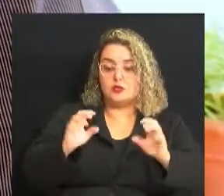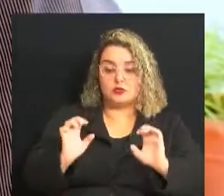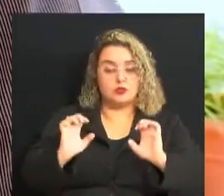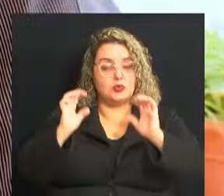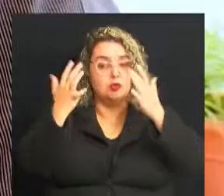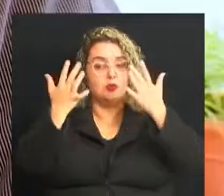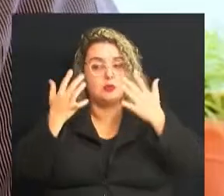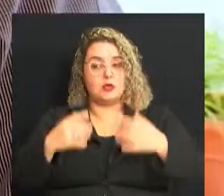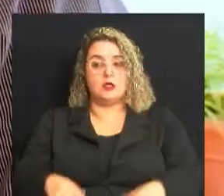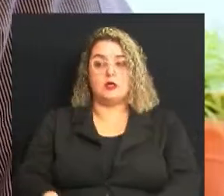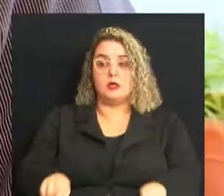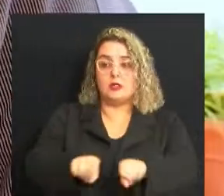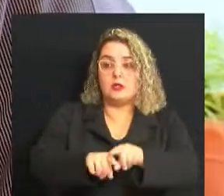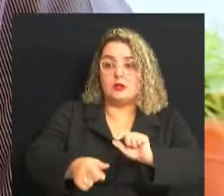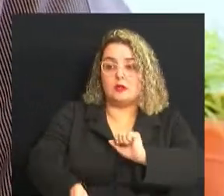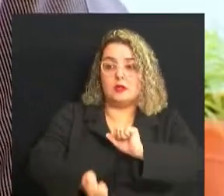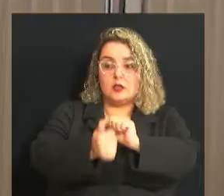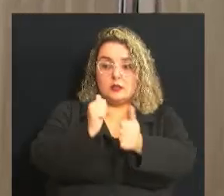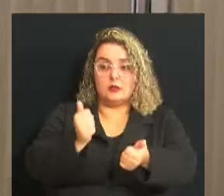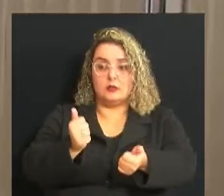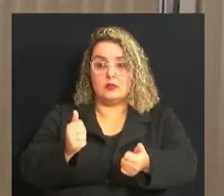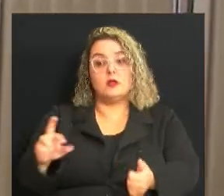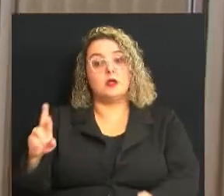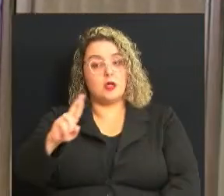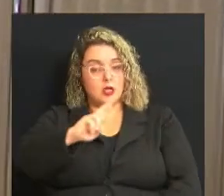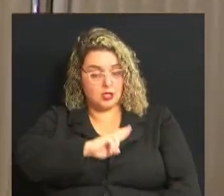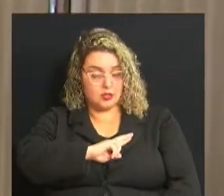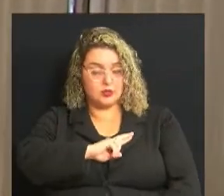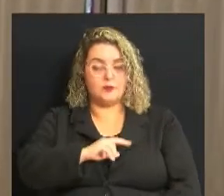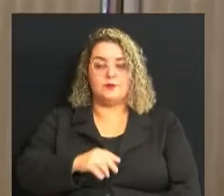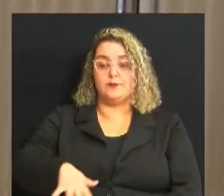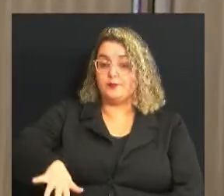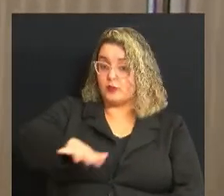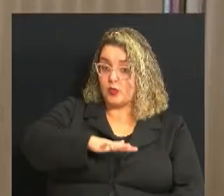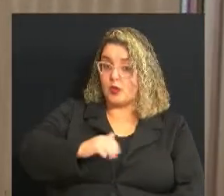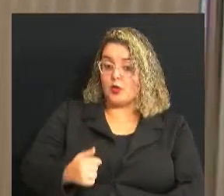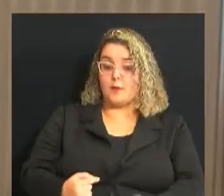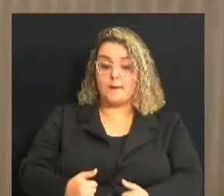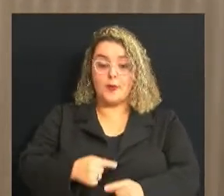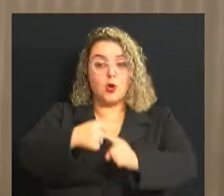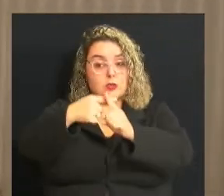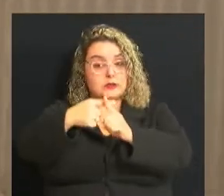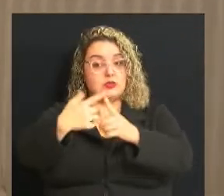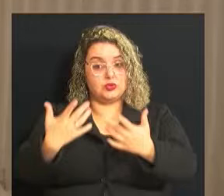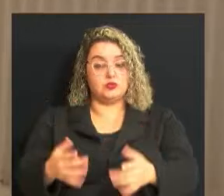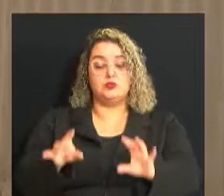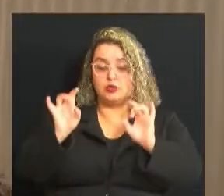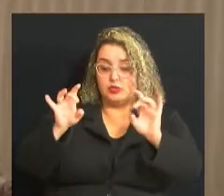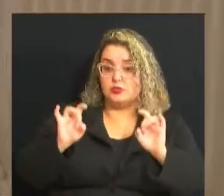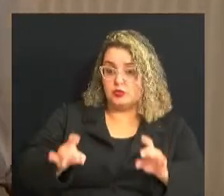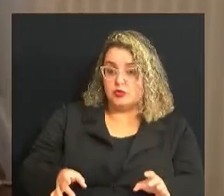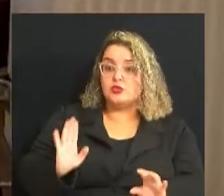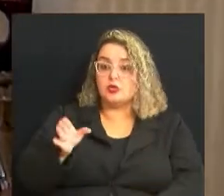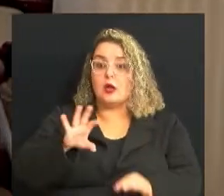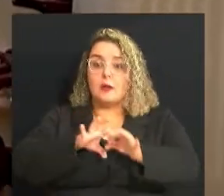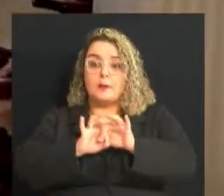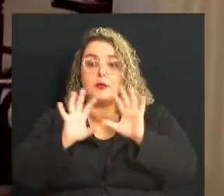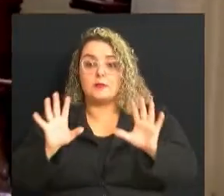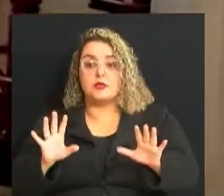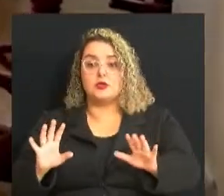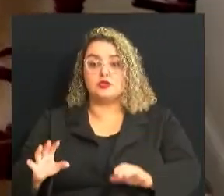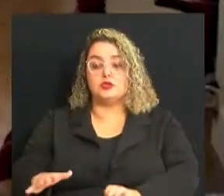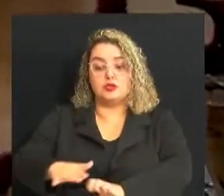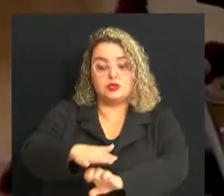motivações esportivas e religiosas. Este cenário positivo, segundo o especialista, já permite que os empresários do